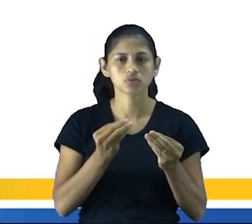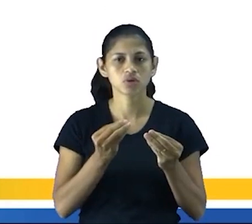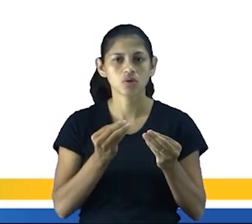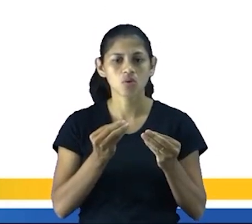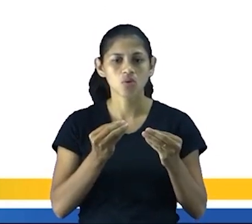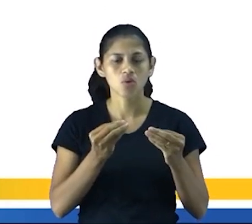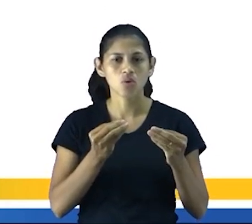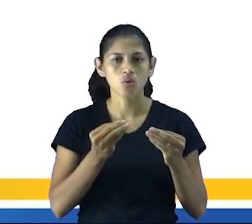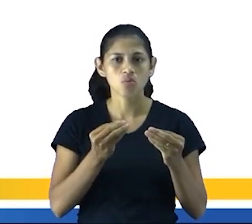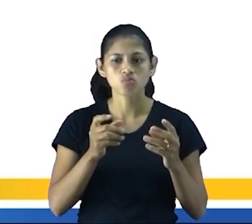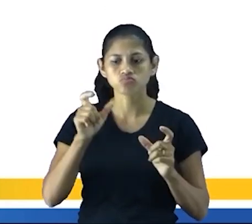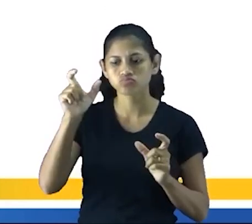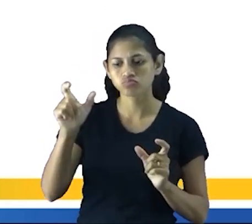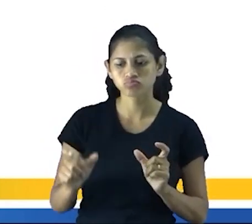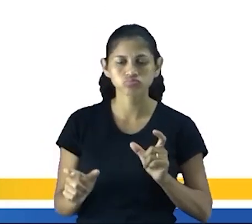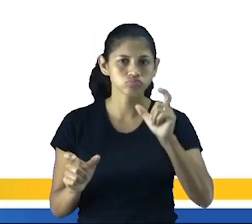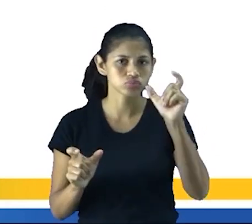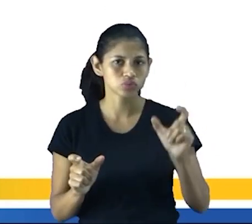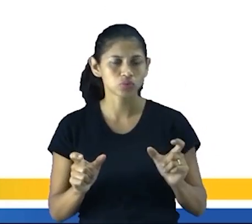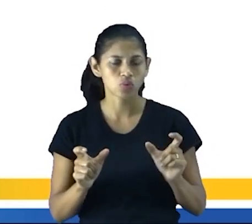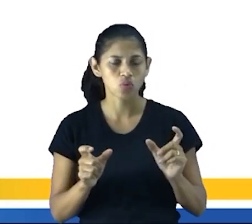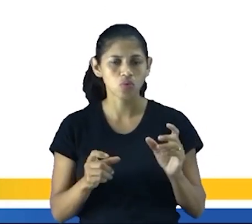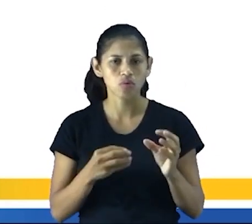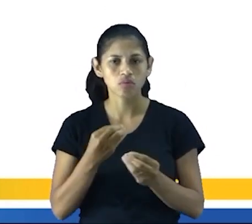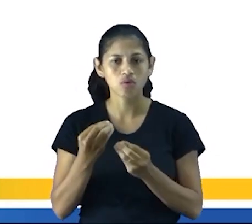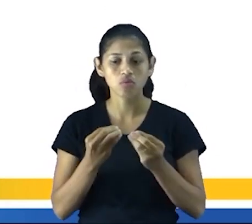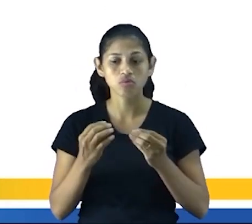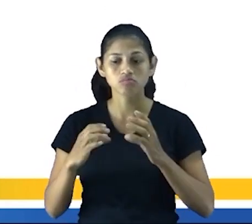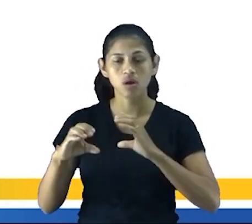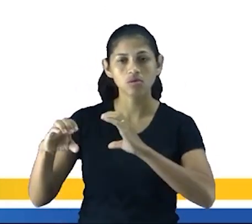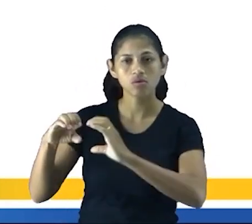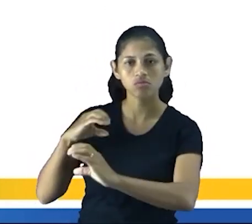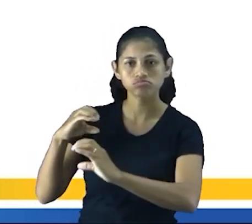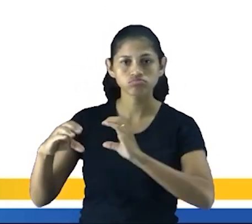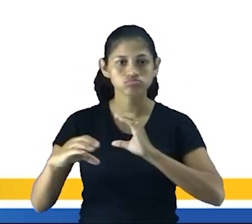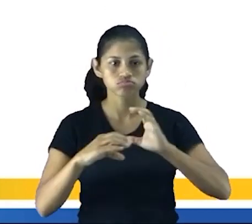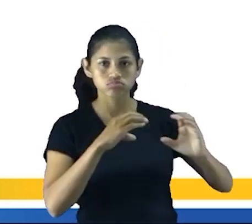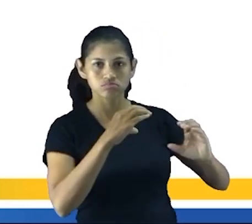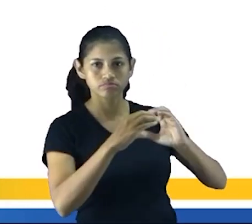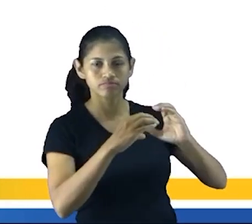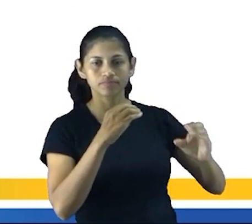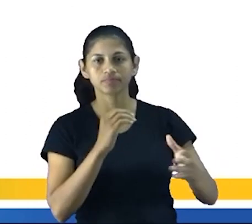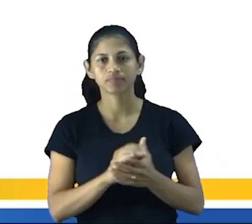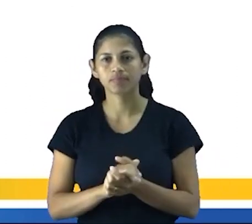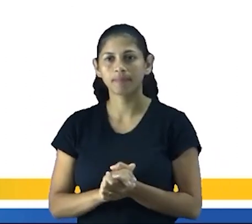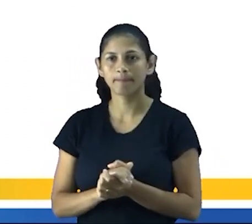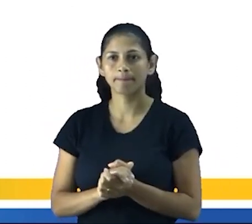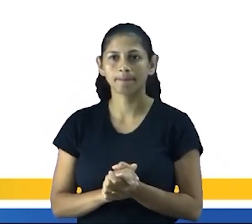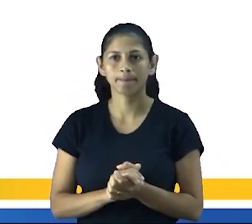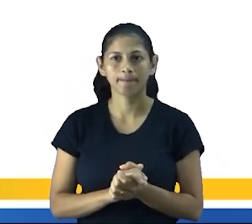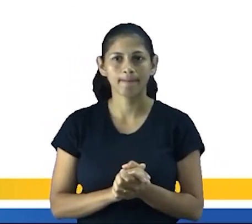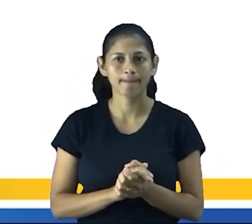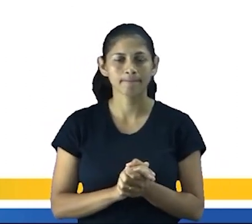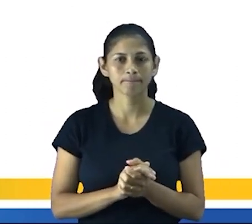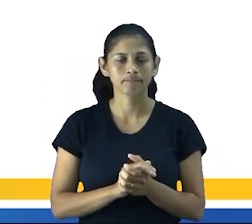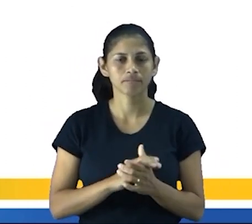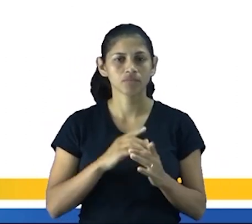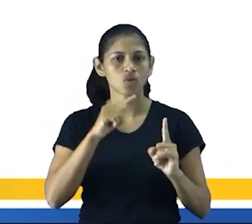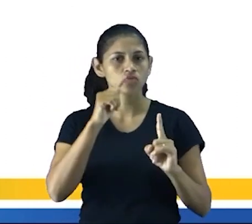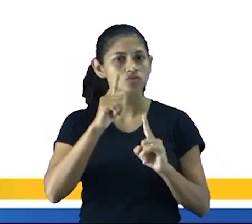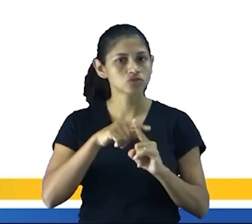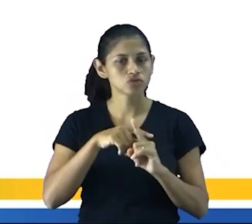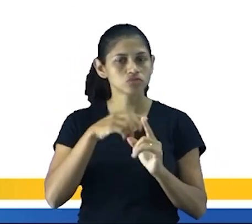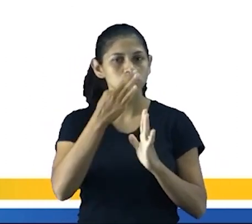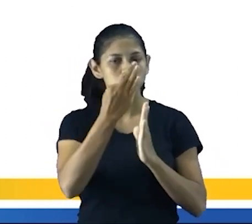quem são os interlocutores, como se dará a comunicação, certo? Então, os tipos de texto vão levar